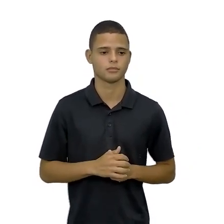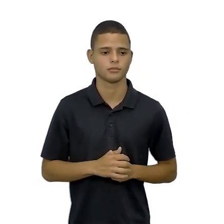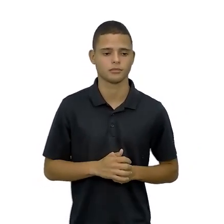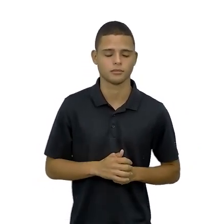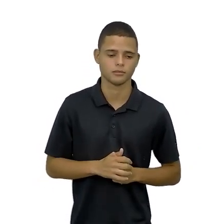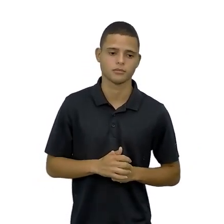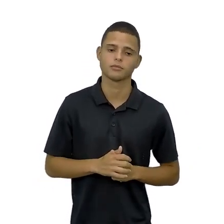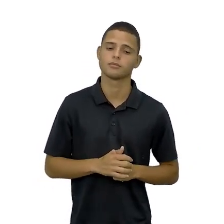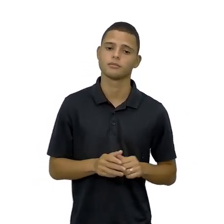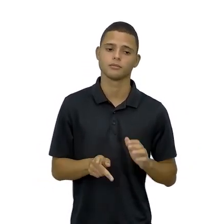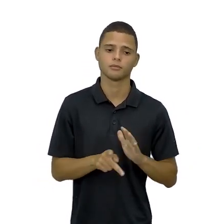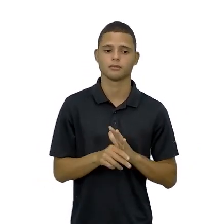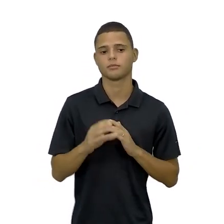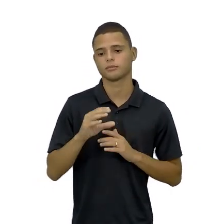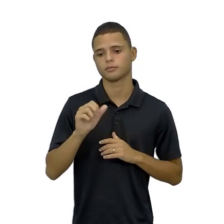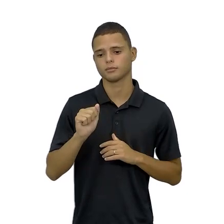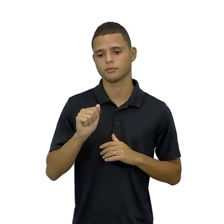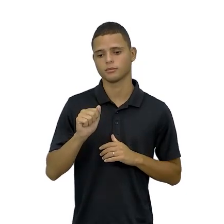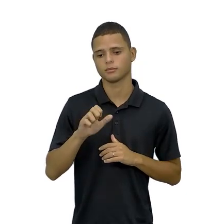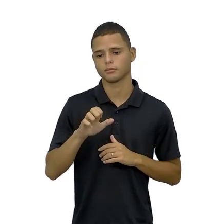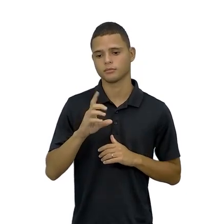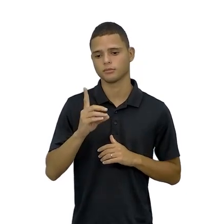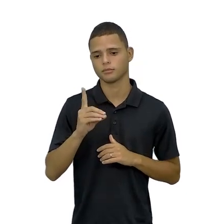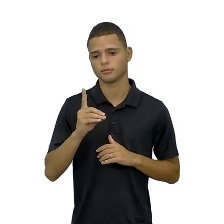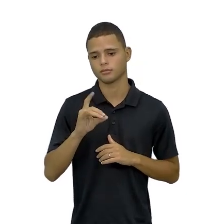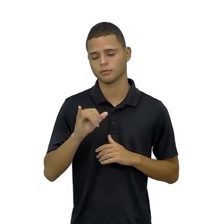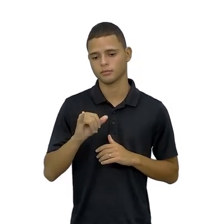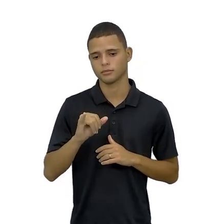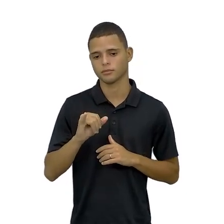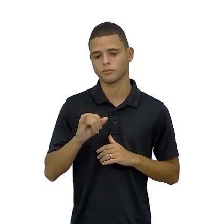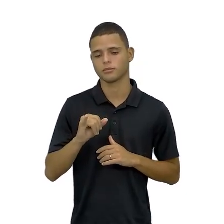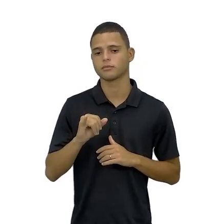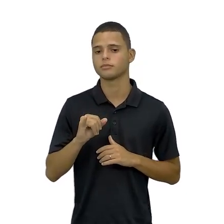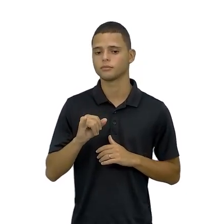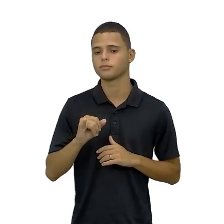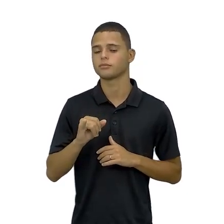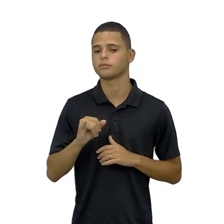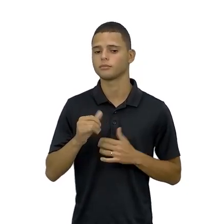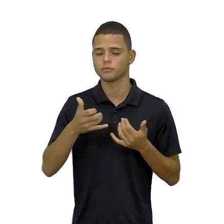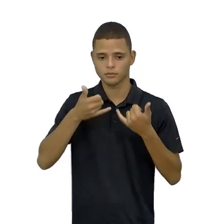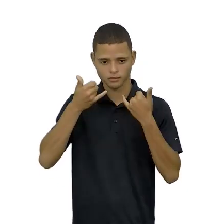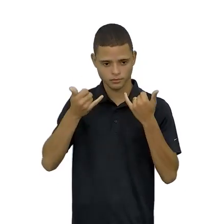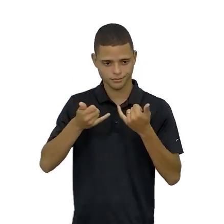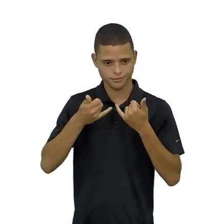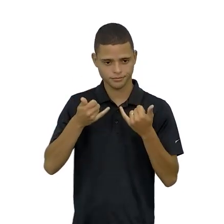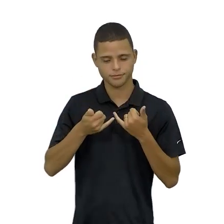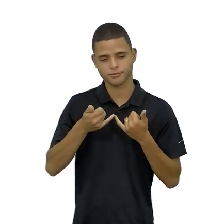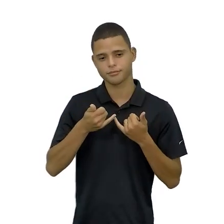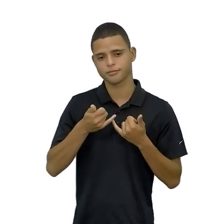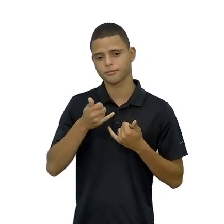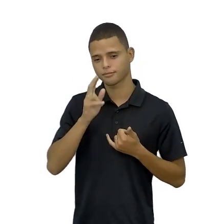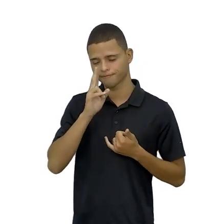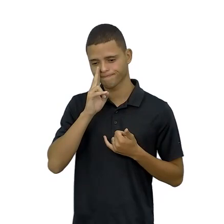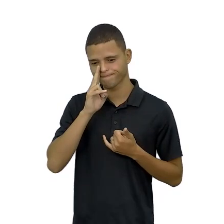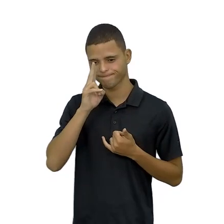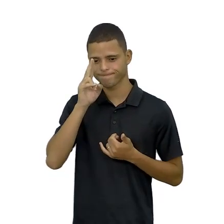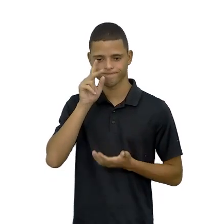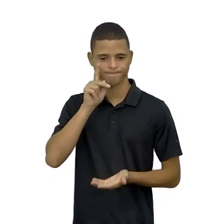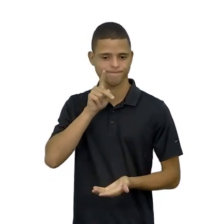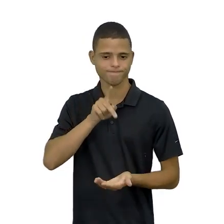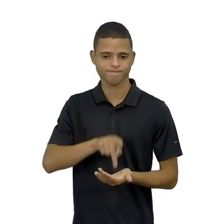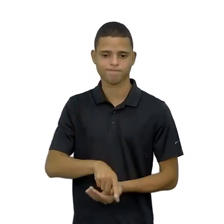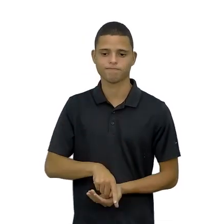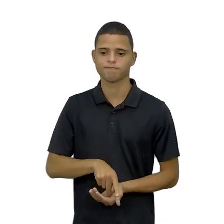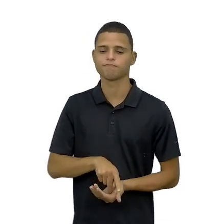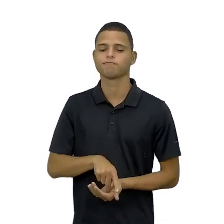CAED, porque você quer saber, às vezes, uma informação super precisa e super minuciosa